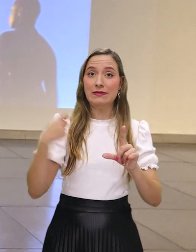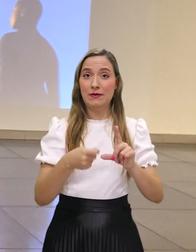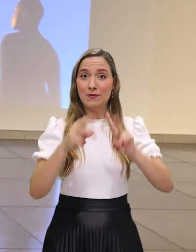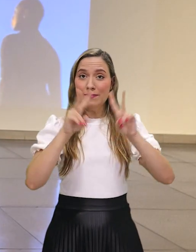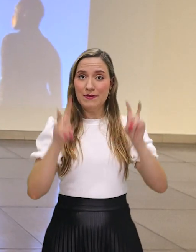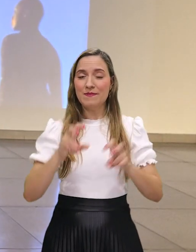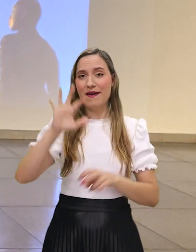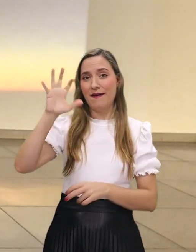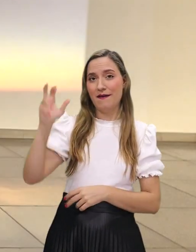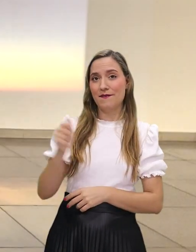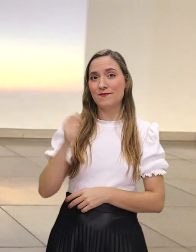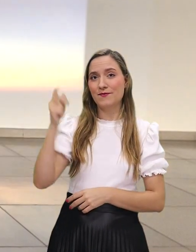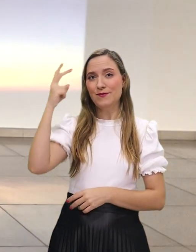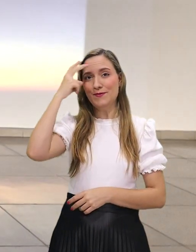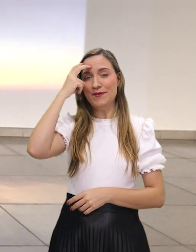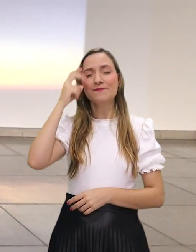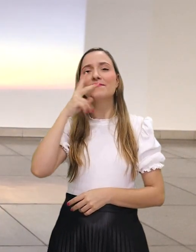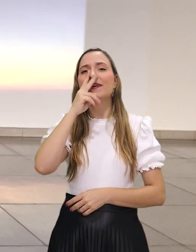mim assim,